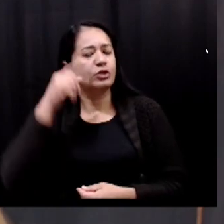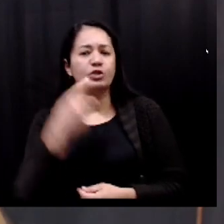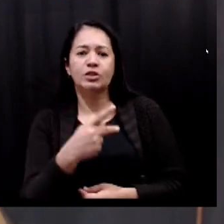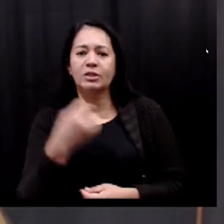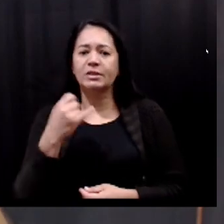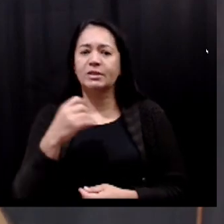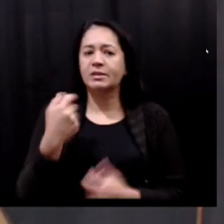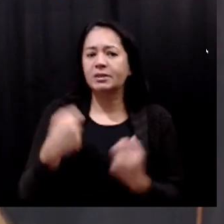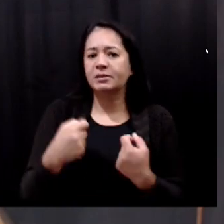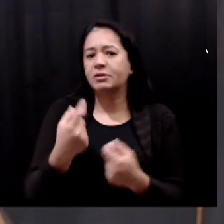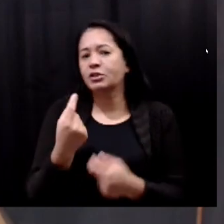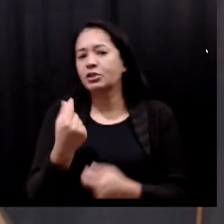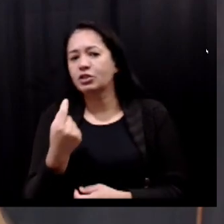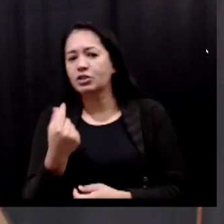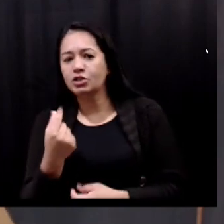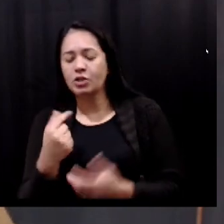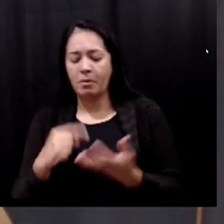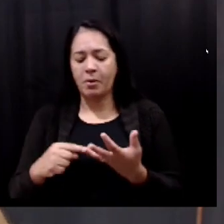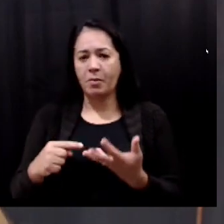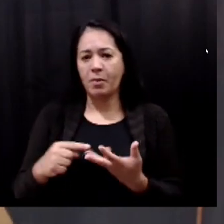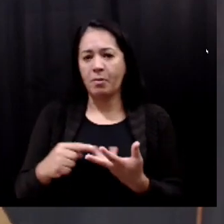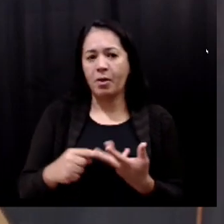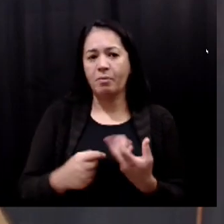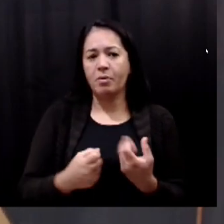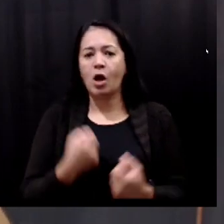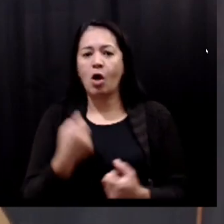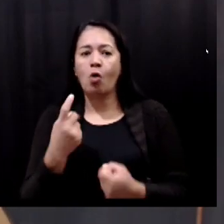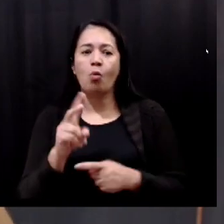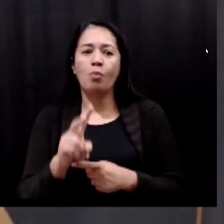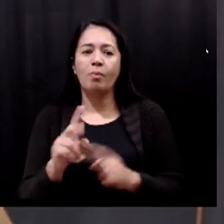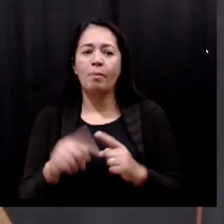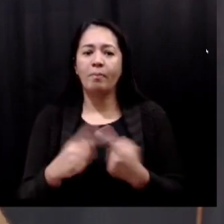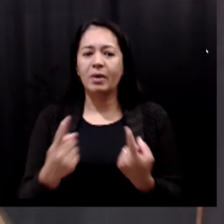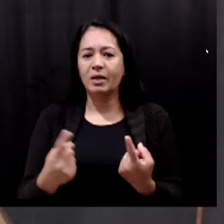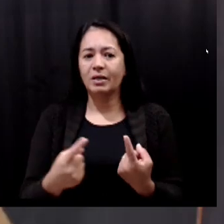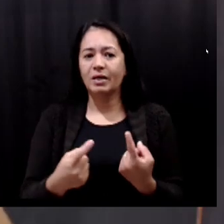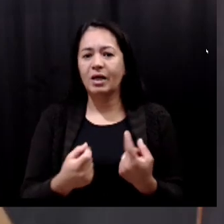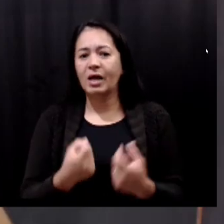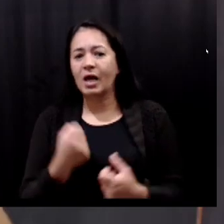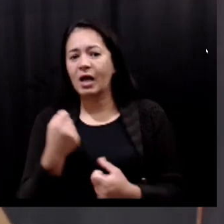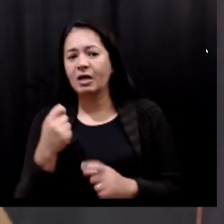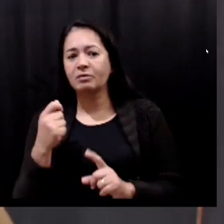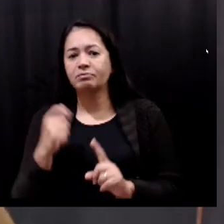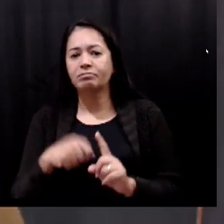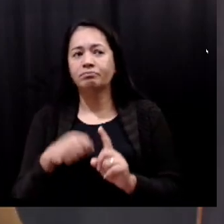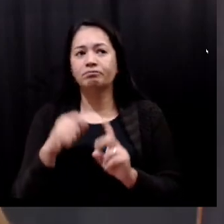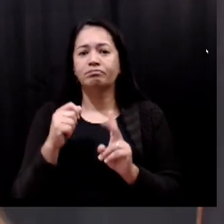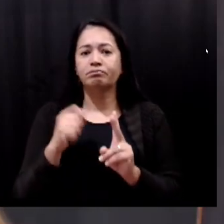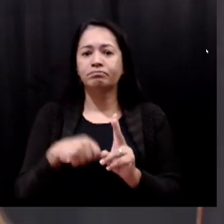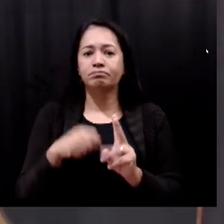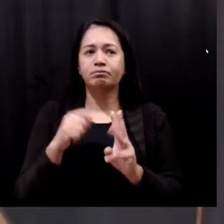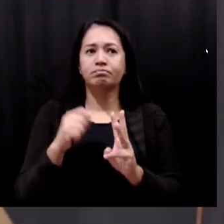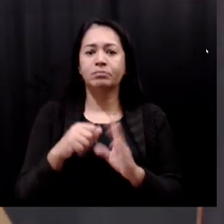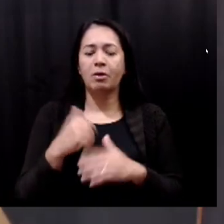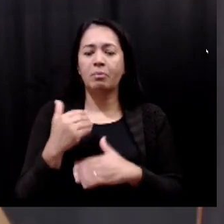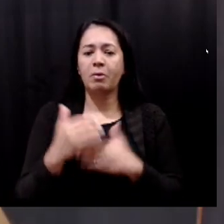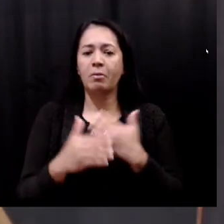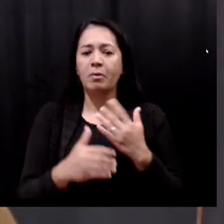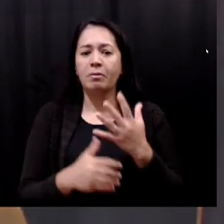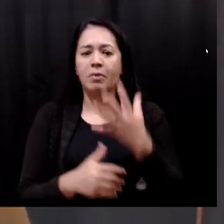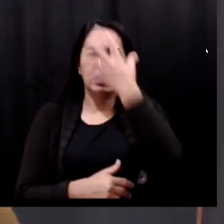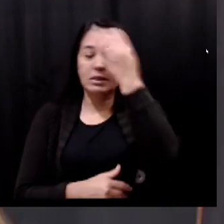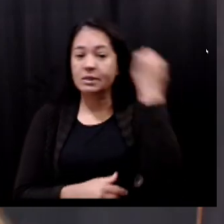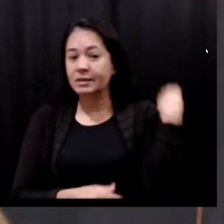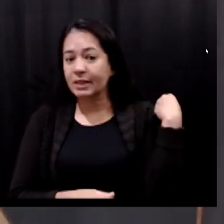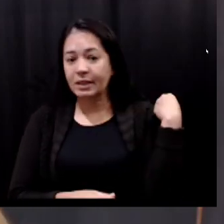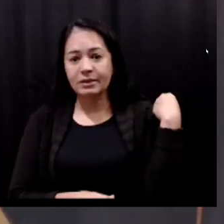alguma coisa, se precisa de algum cuidado. Mas em questão de alguns meses, a gente esquece que aquilo é uma rotina que vai ser para sempre, né? Até